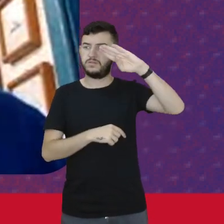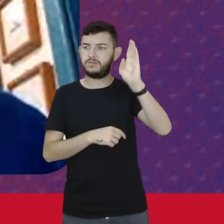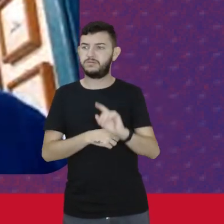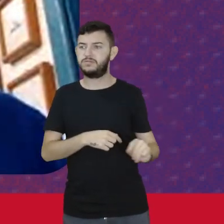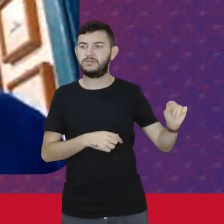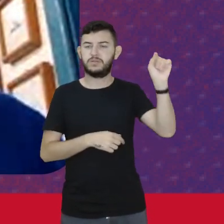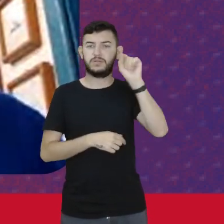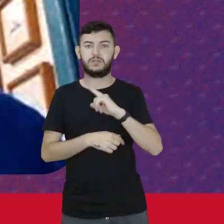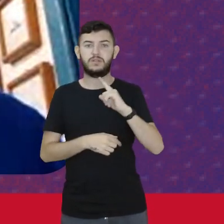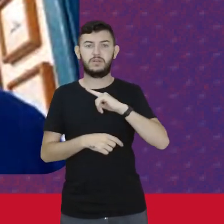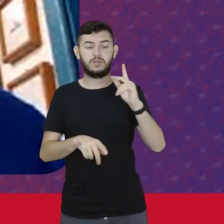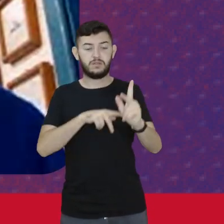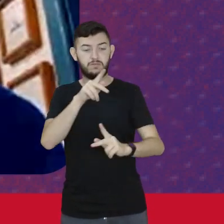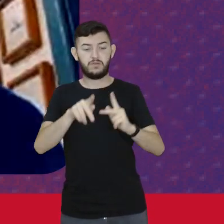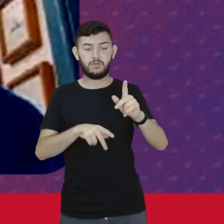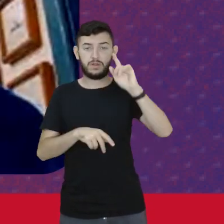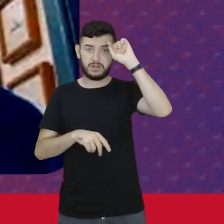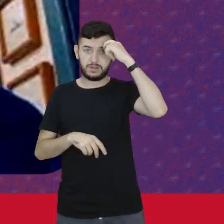periférica, população negra,